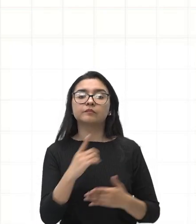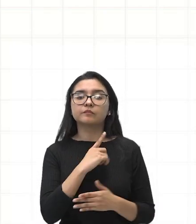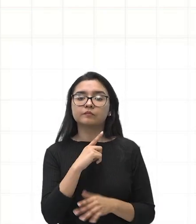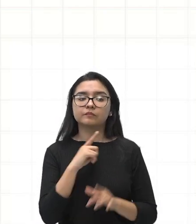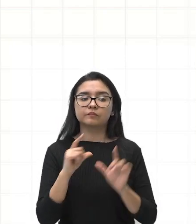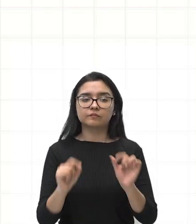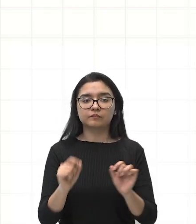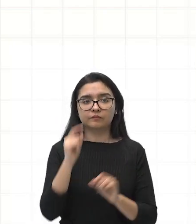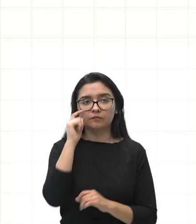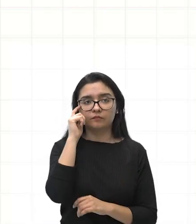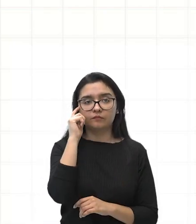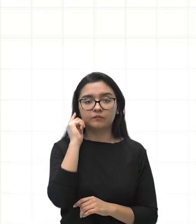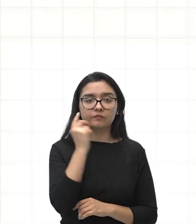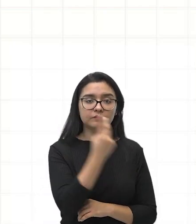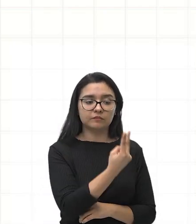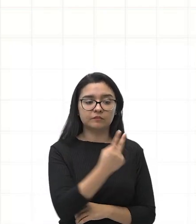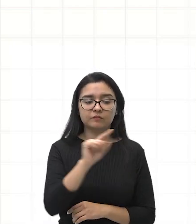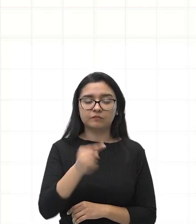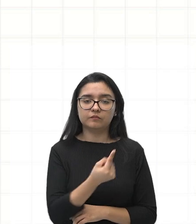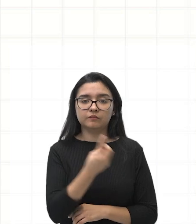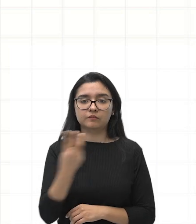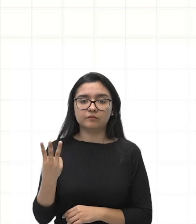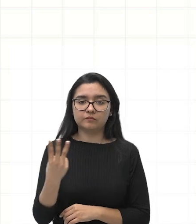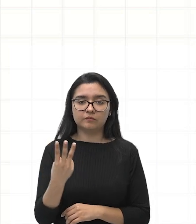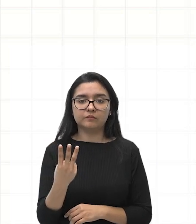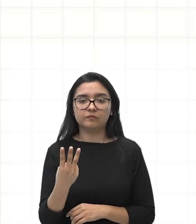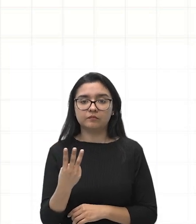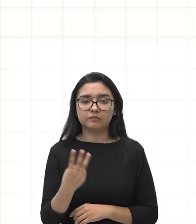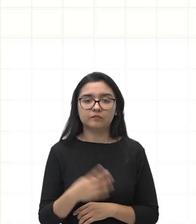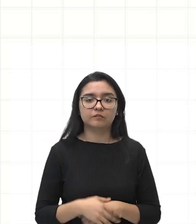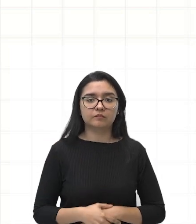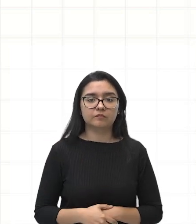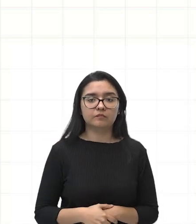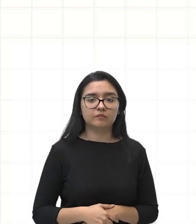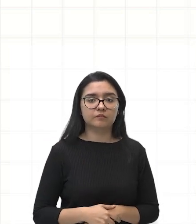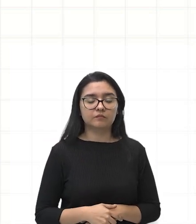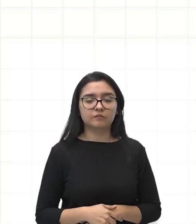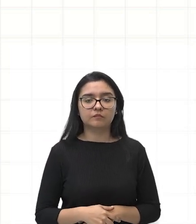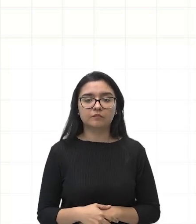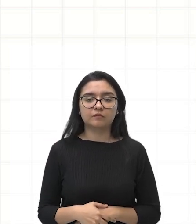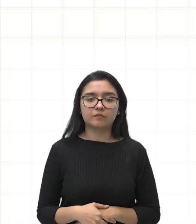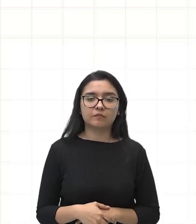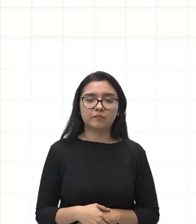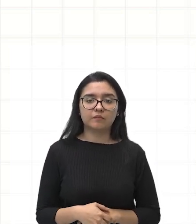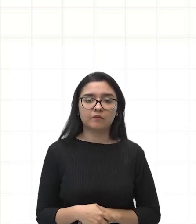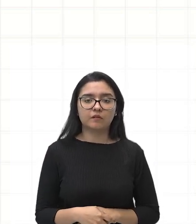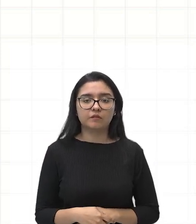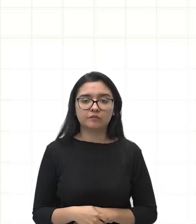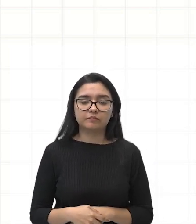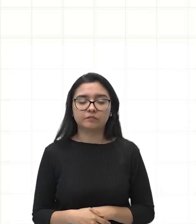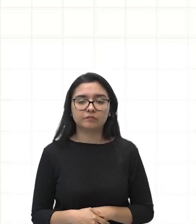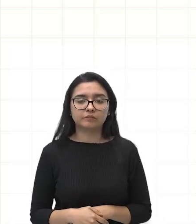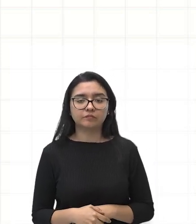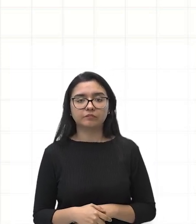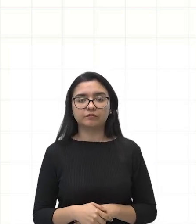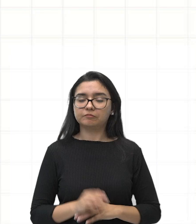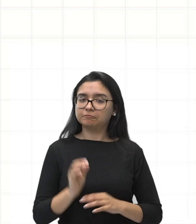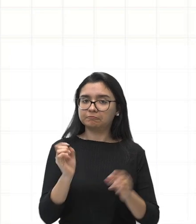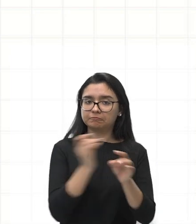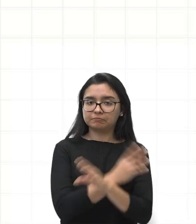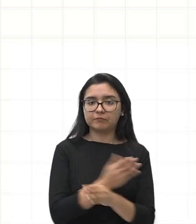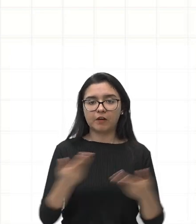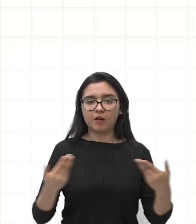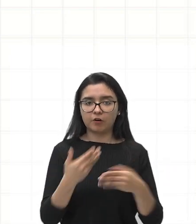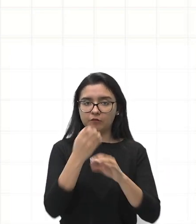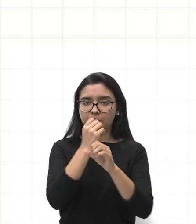fazer. 2 vezes 3, depois ó, 2 vezes 3 e 2 vezes 3, tá legal? Bom, dito isto, ó, vamos